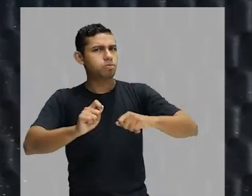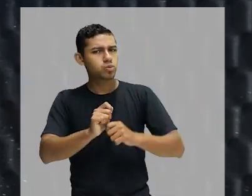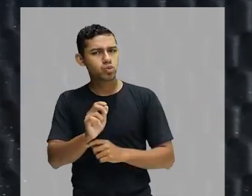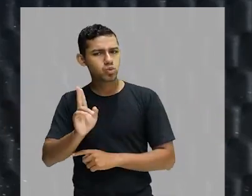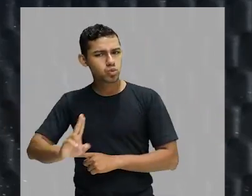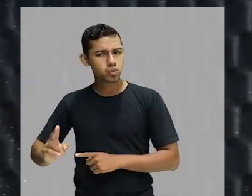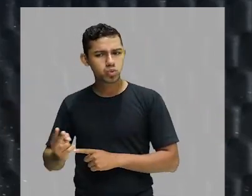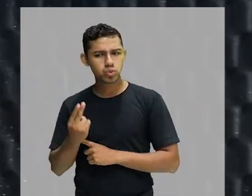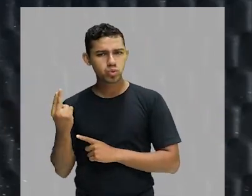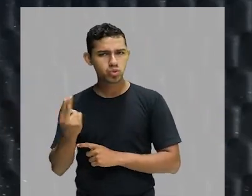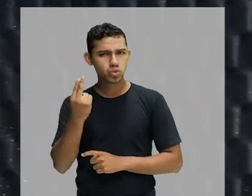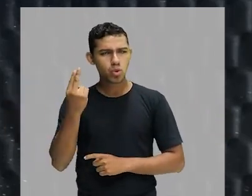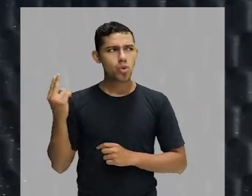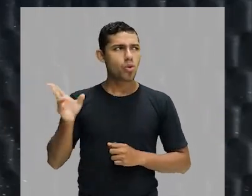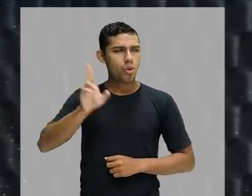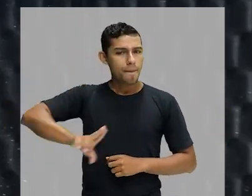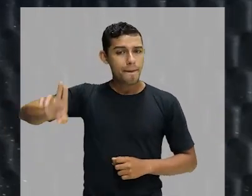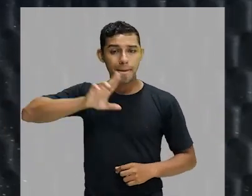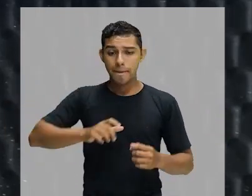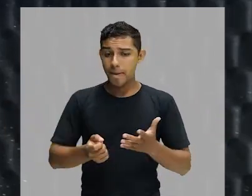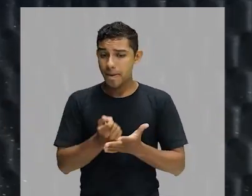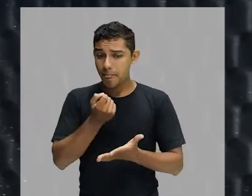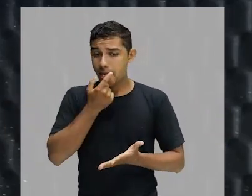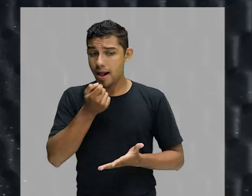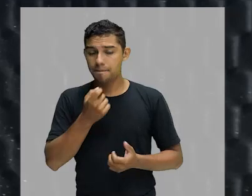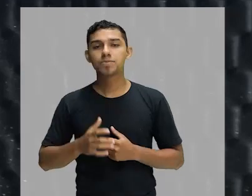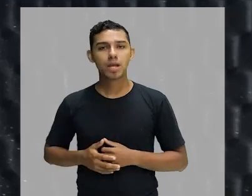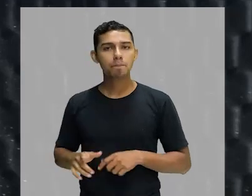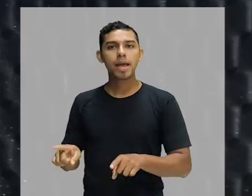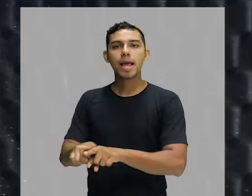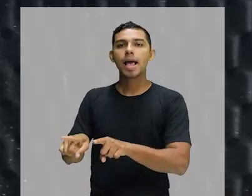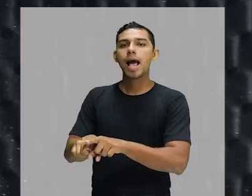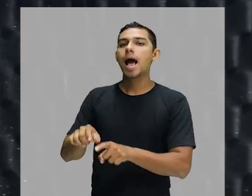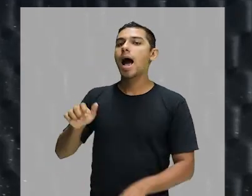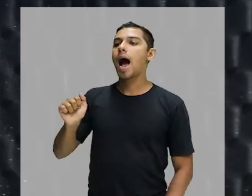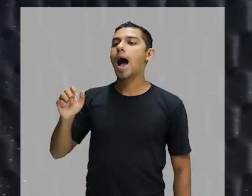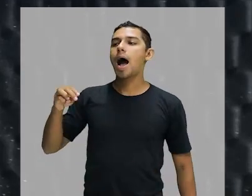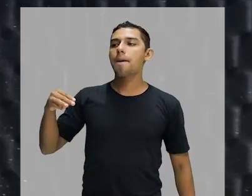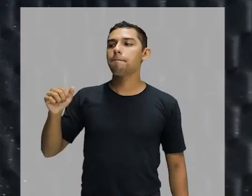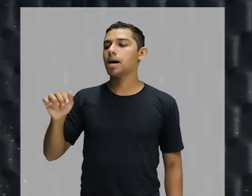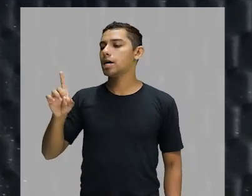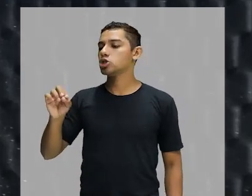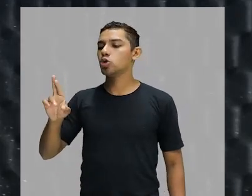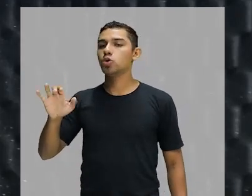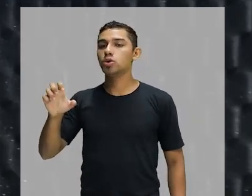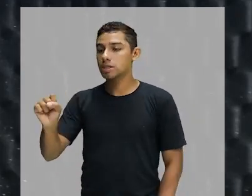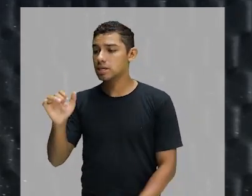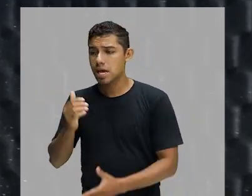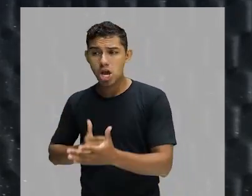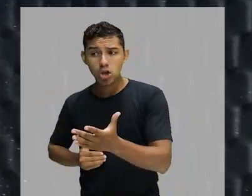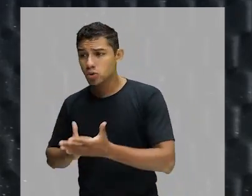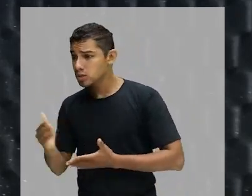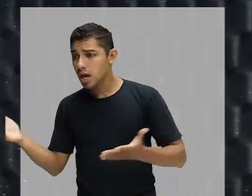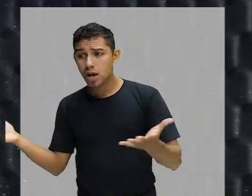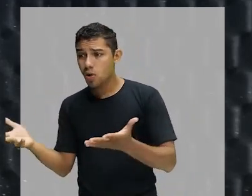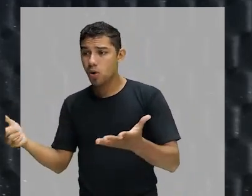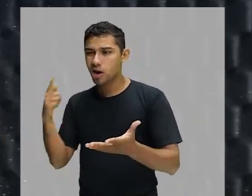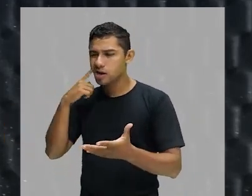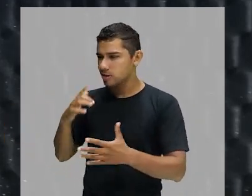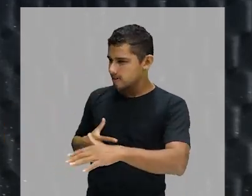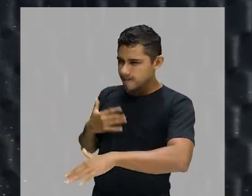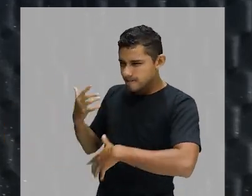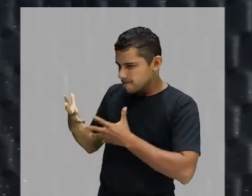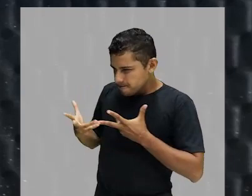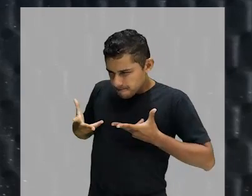substâncias para melhorar a performance em atletas amadores tem aumentado. Porque a busca por uma performance